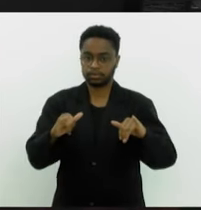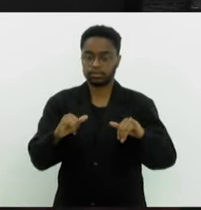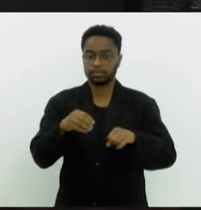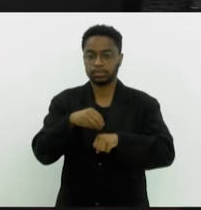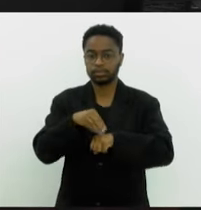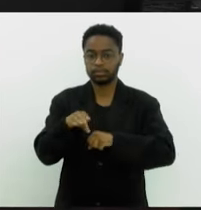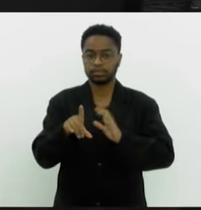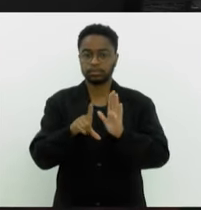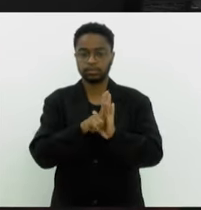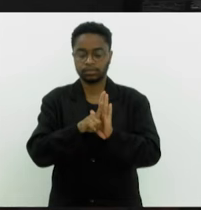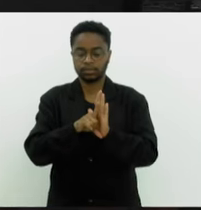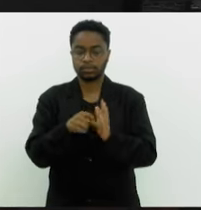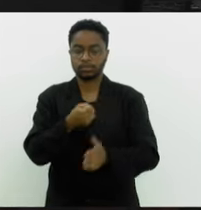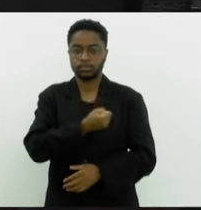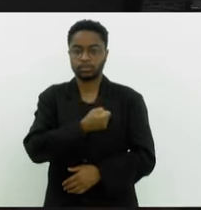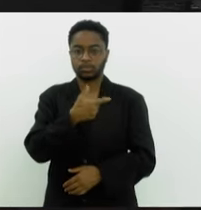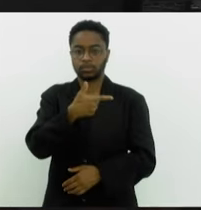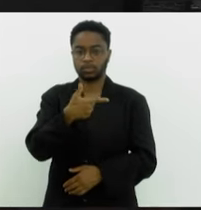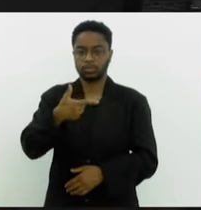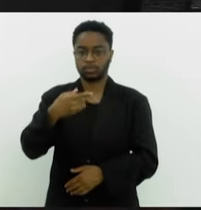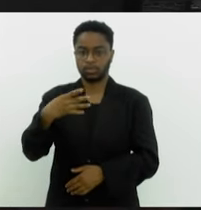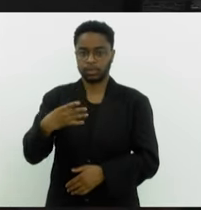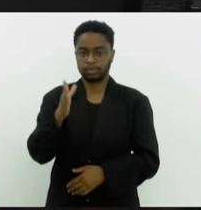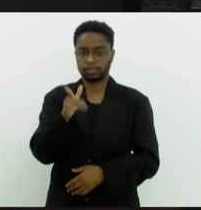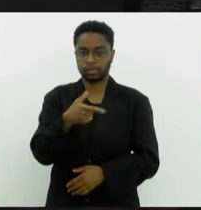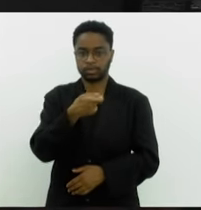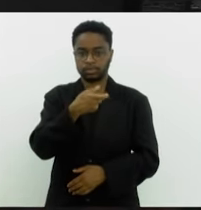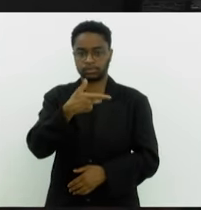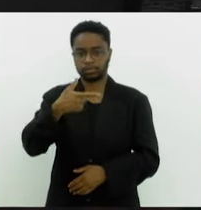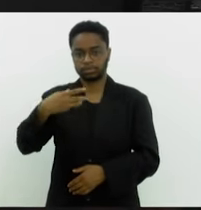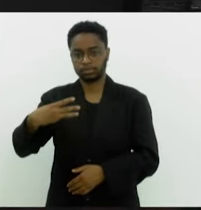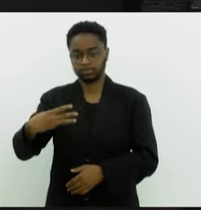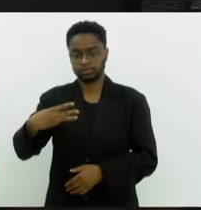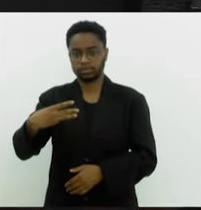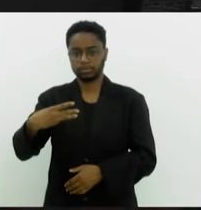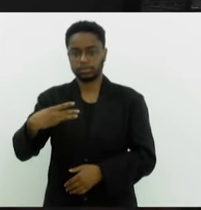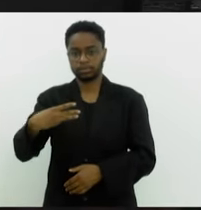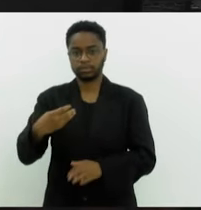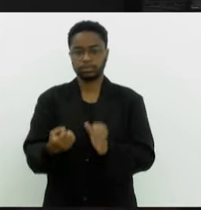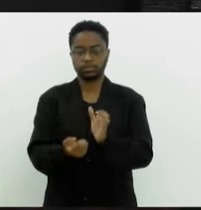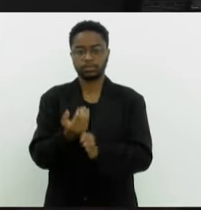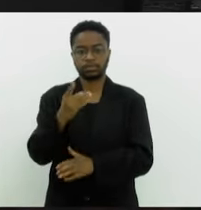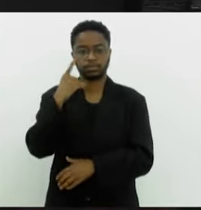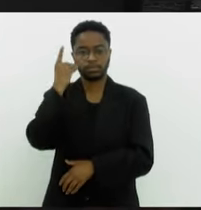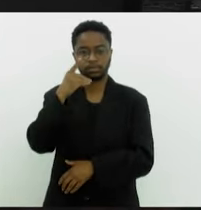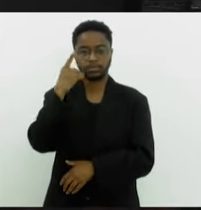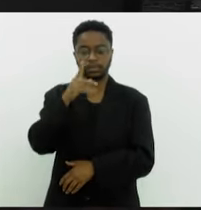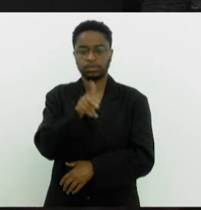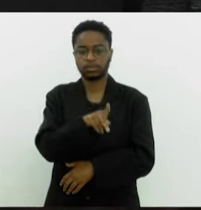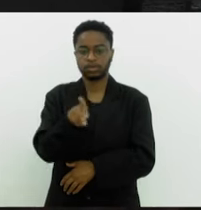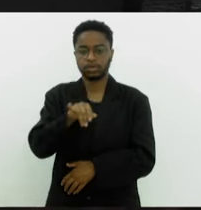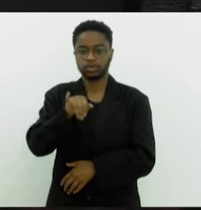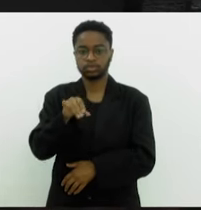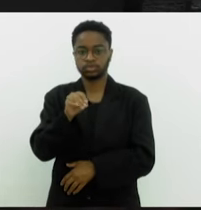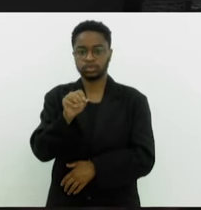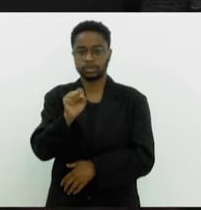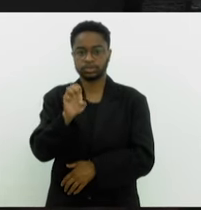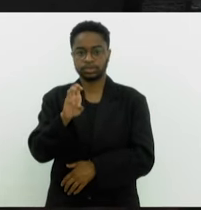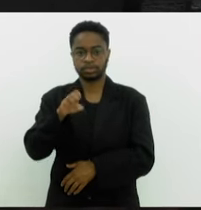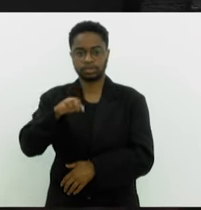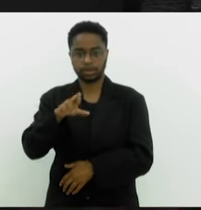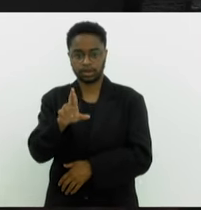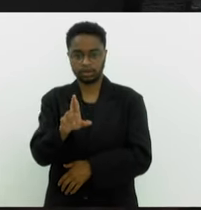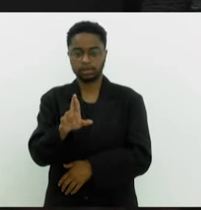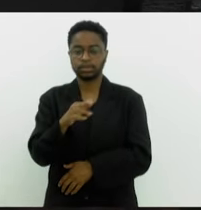indicação legislativa número 224 de 23, de autoria do deputado professor Josemar,